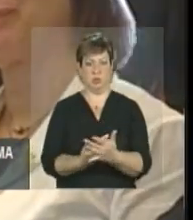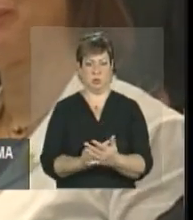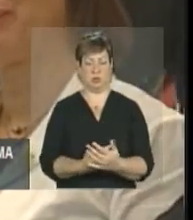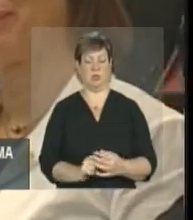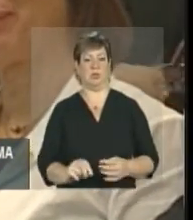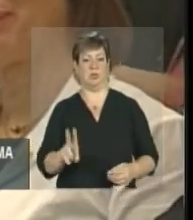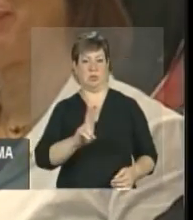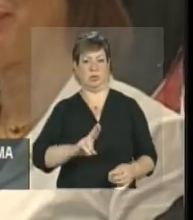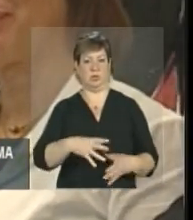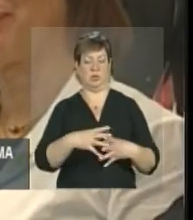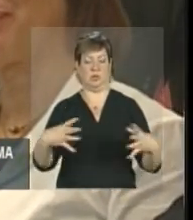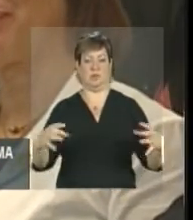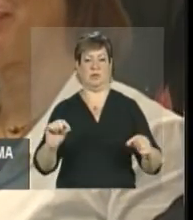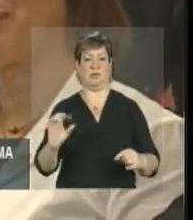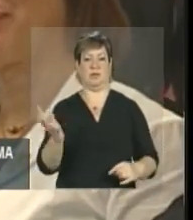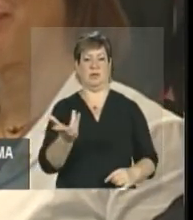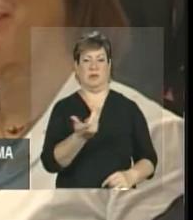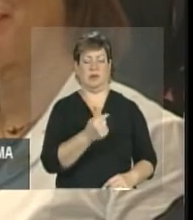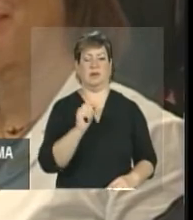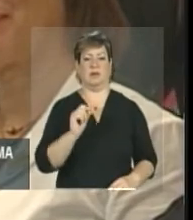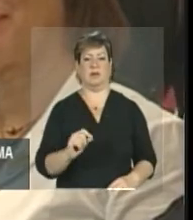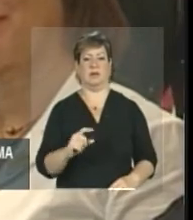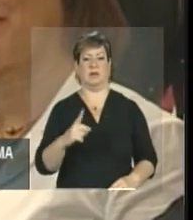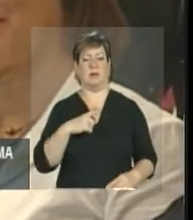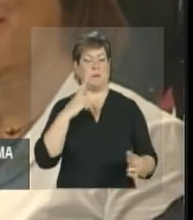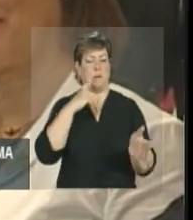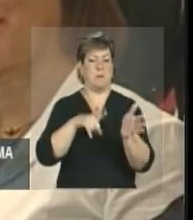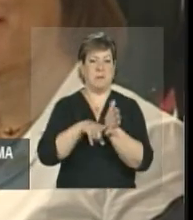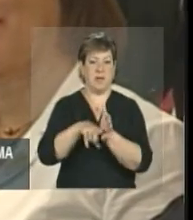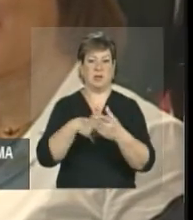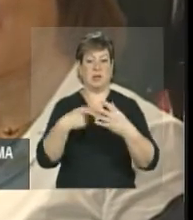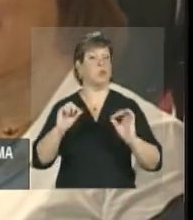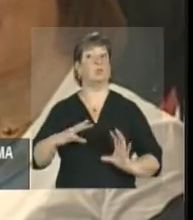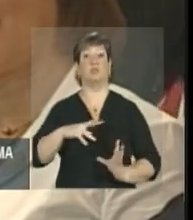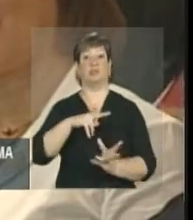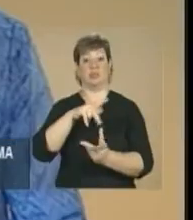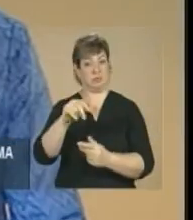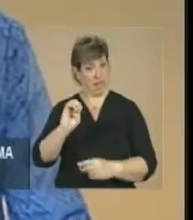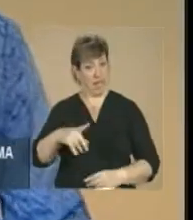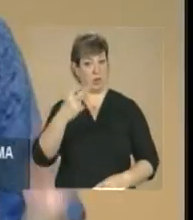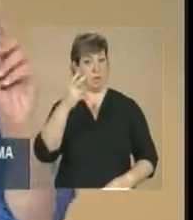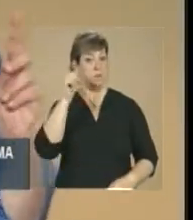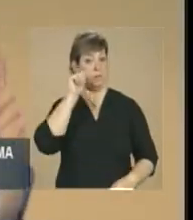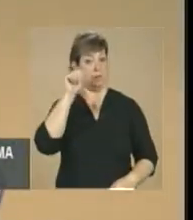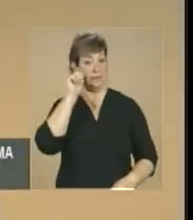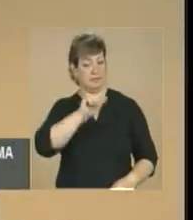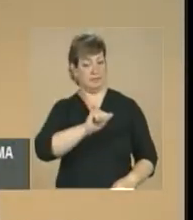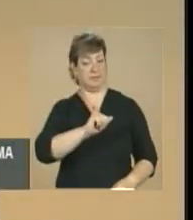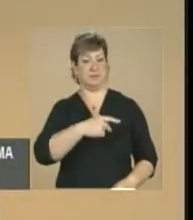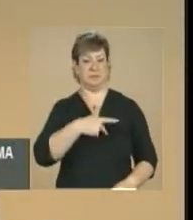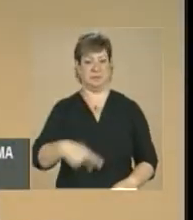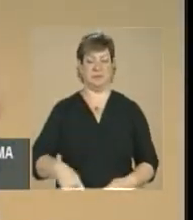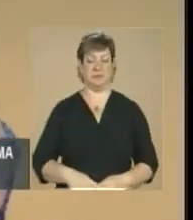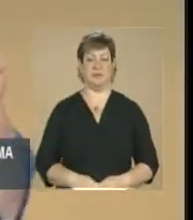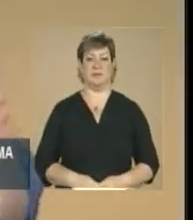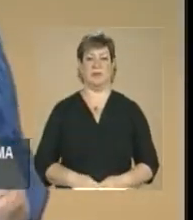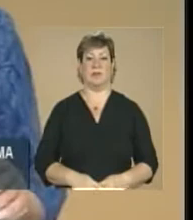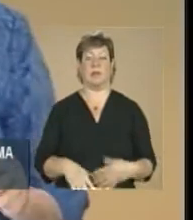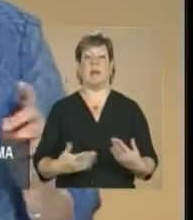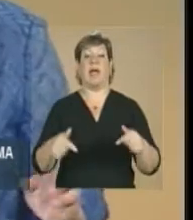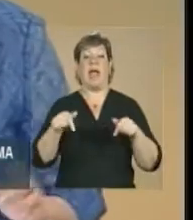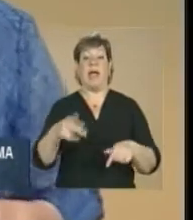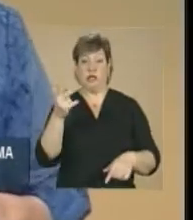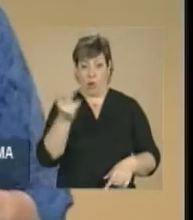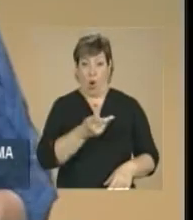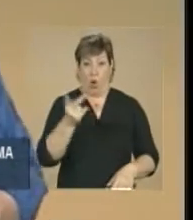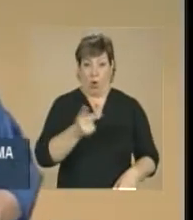duas grandes instituições universitárias e de pesquisa do mundo. Bom, nesses dois institutos,